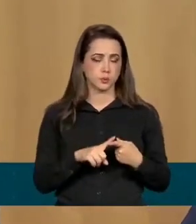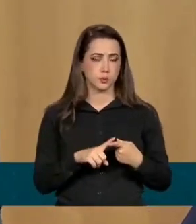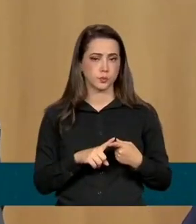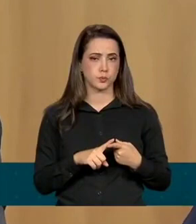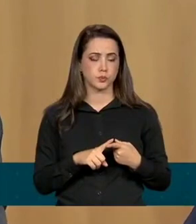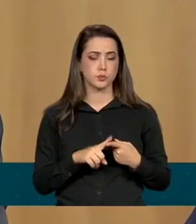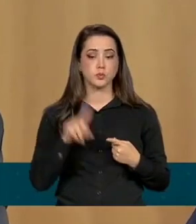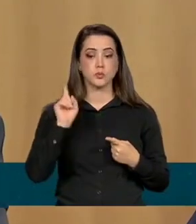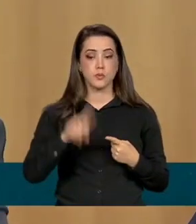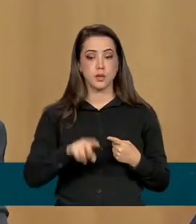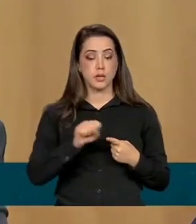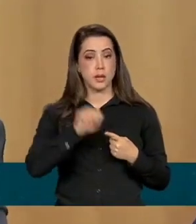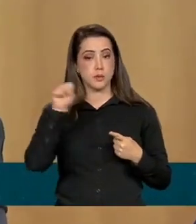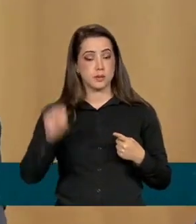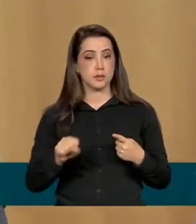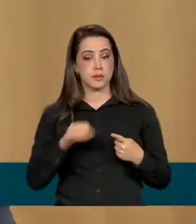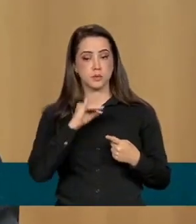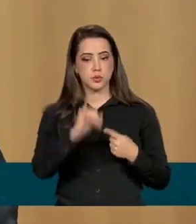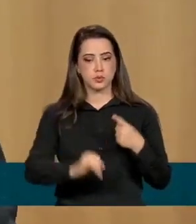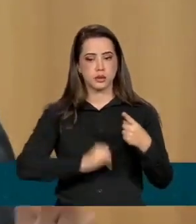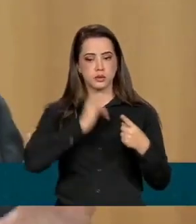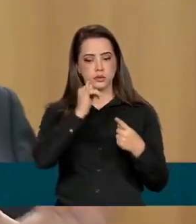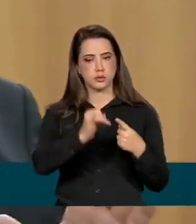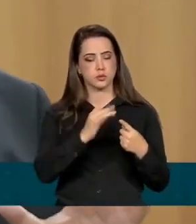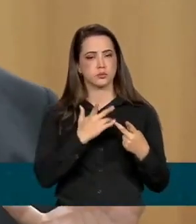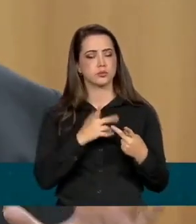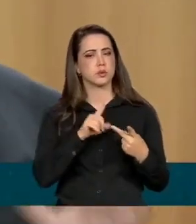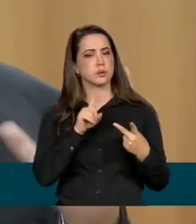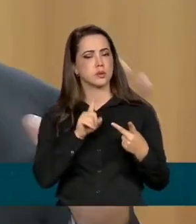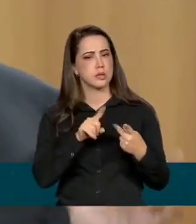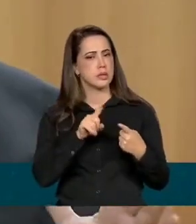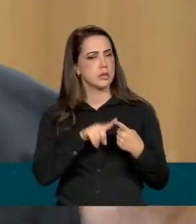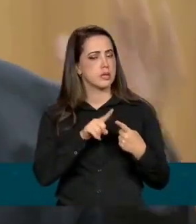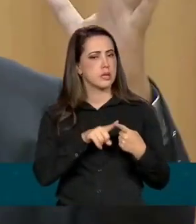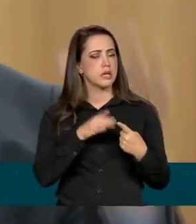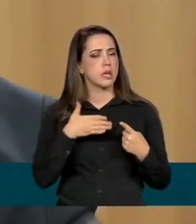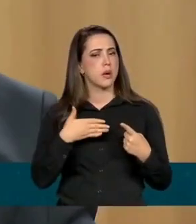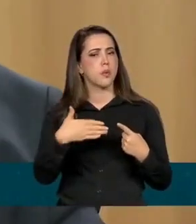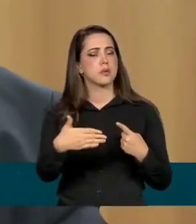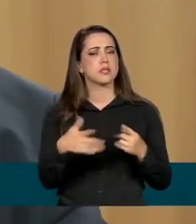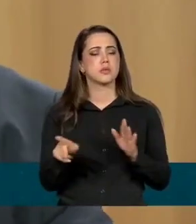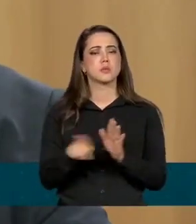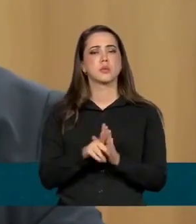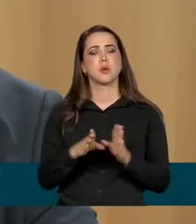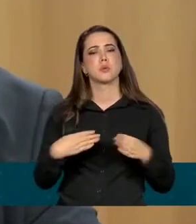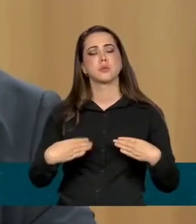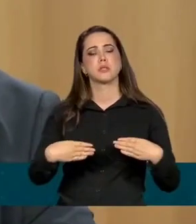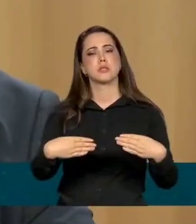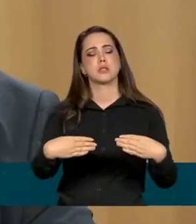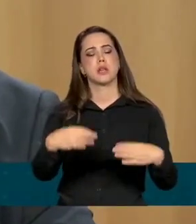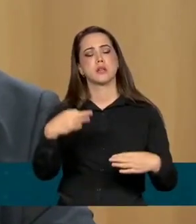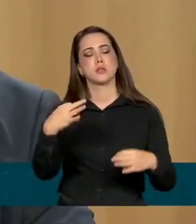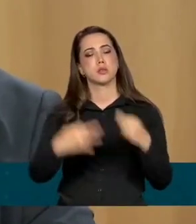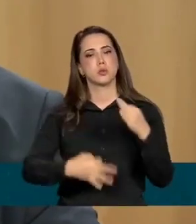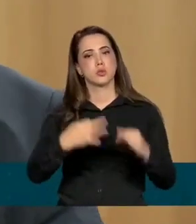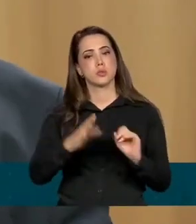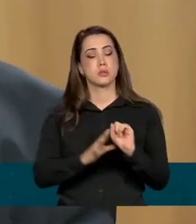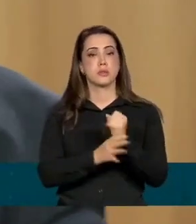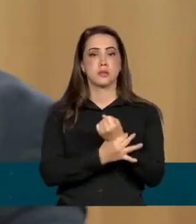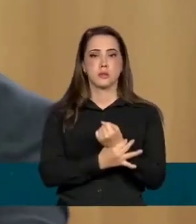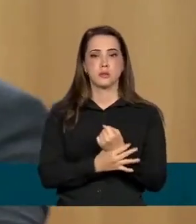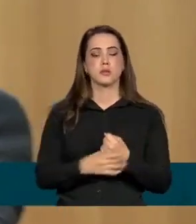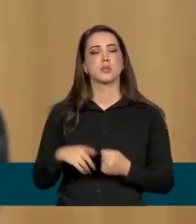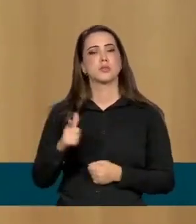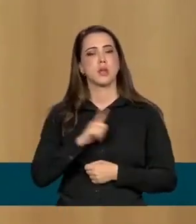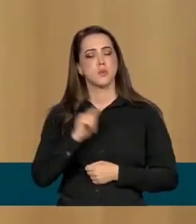que é esse relativo às redes sociais, que é implementado pelo Ministério da Justiça e Segurança Pública.